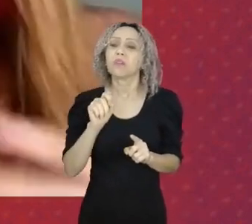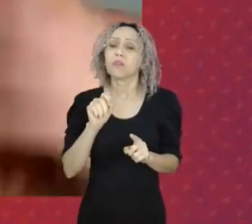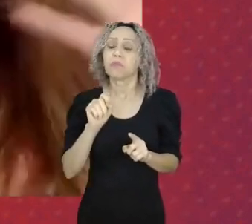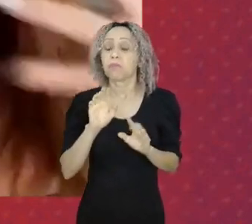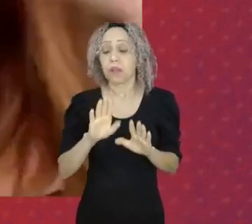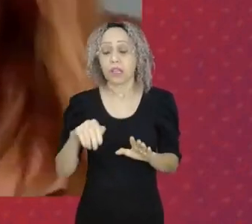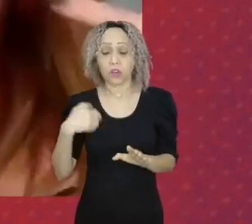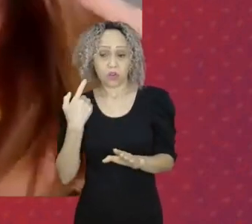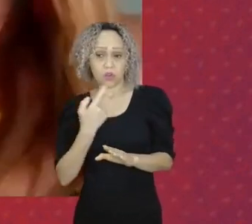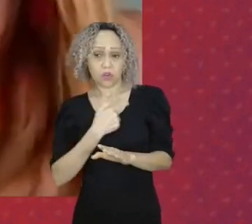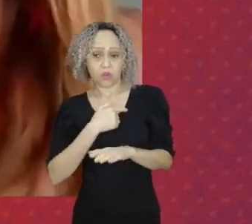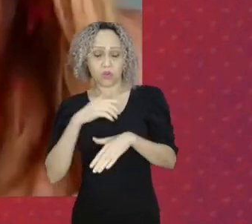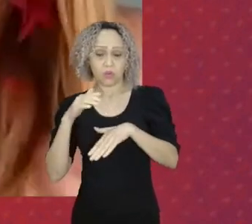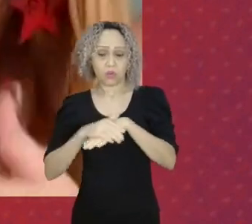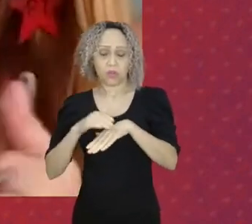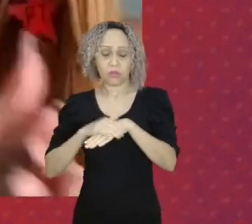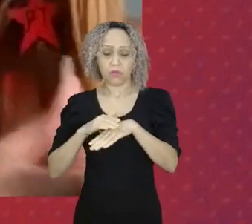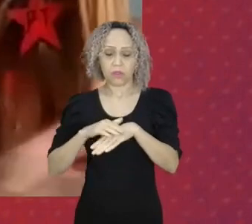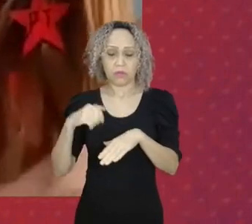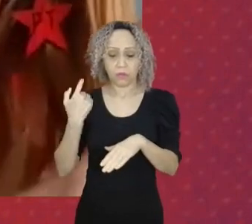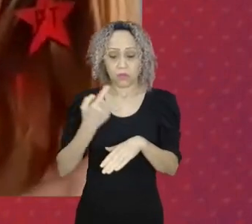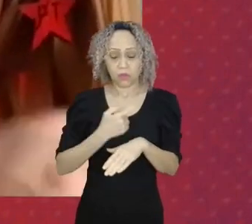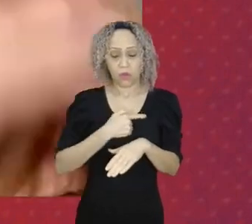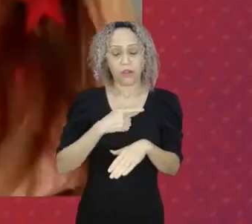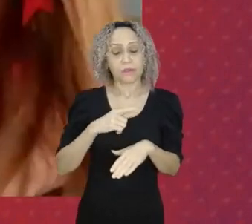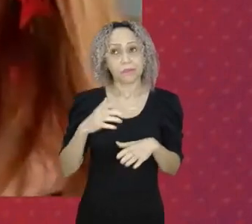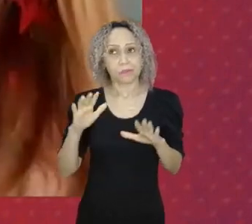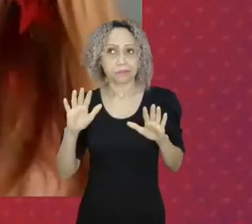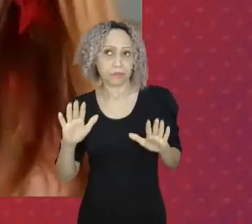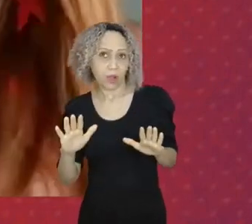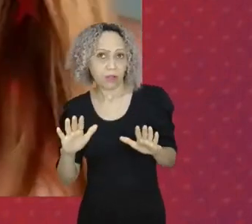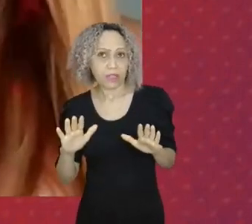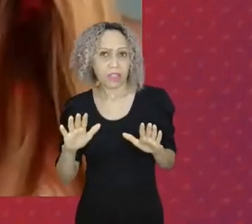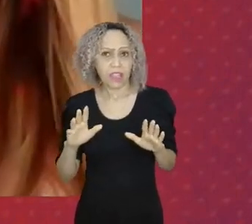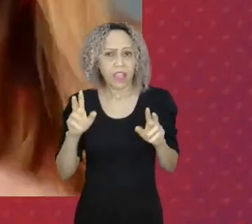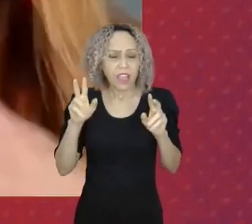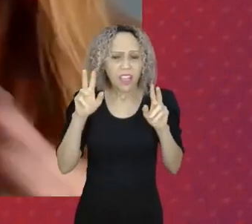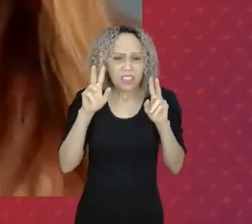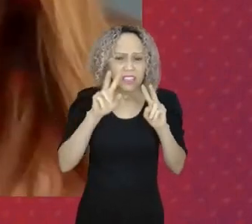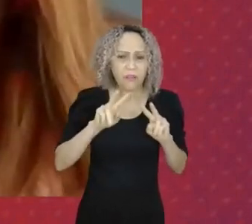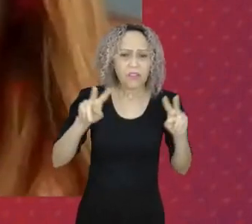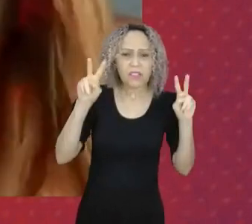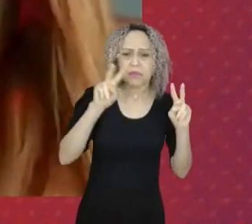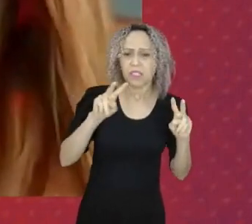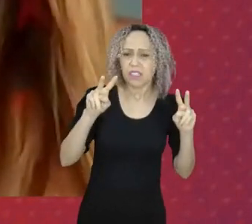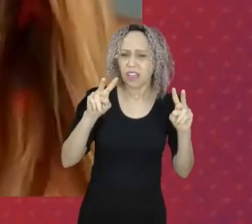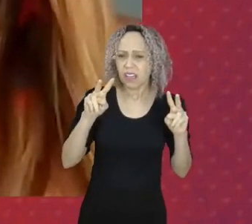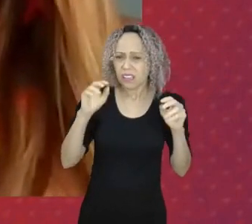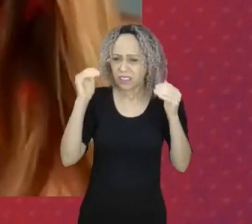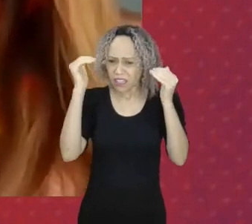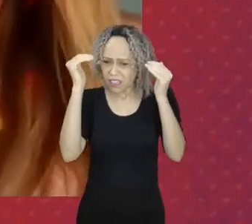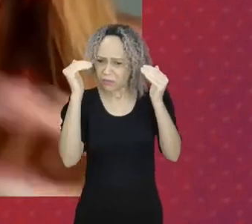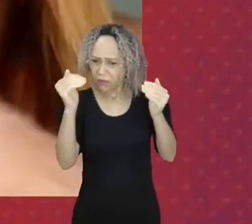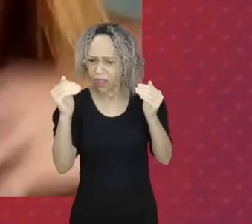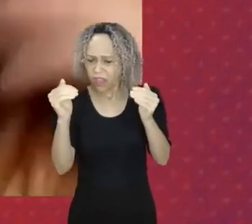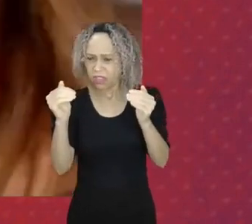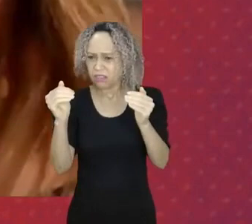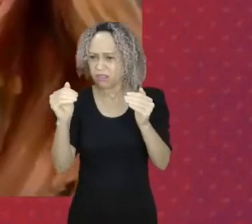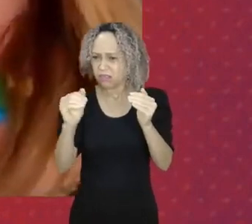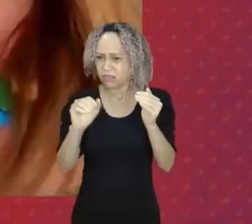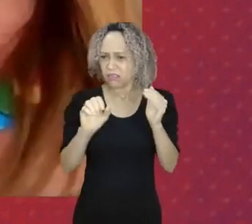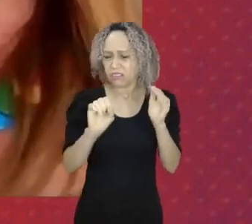ainda tem vários debates, porque essa visibilidade é muito recente, né, que é